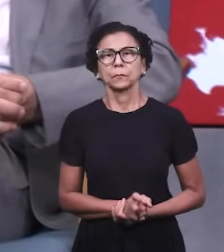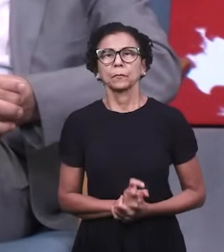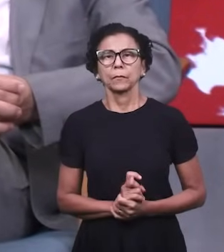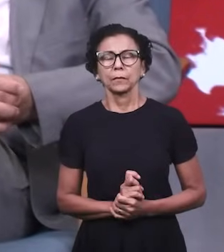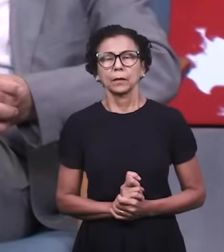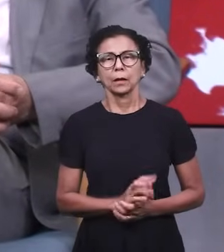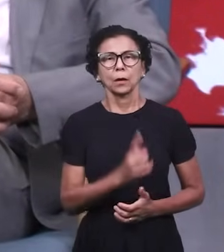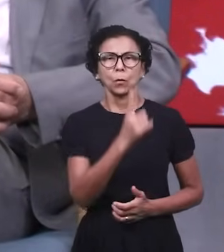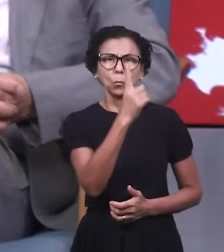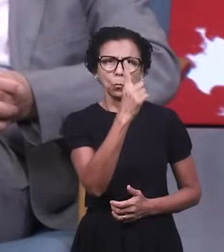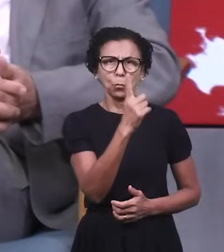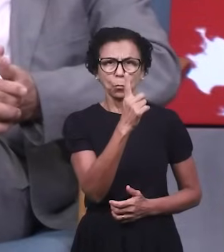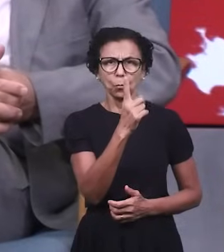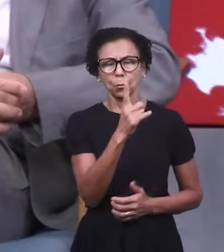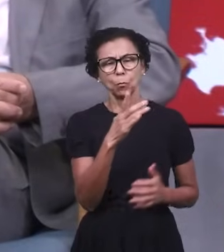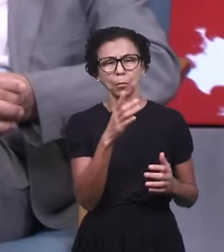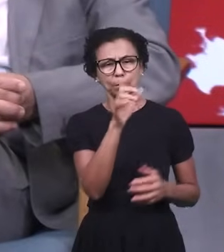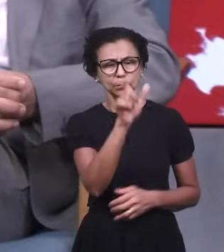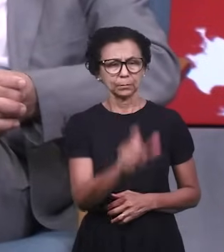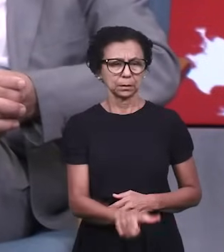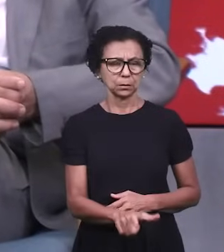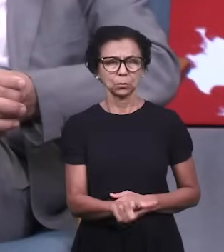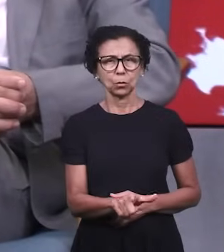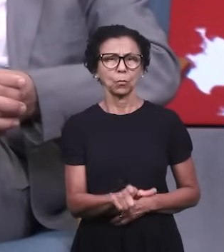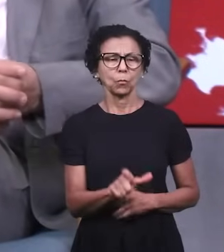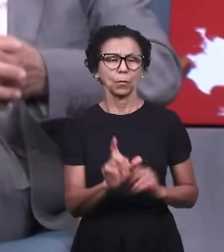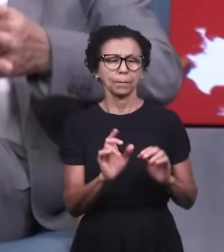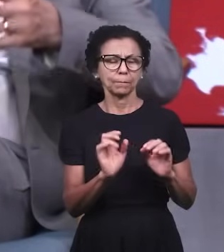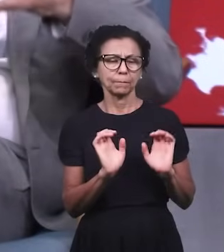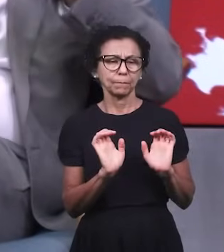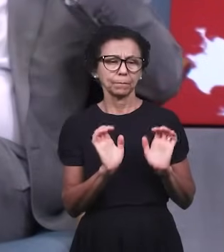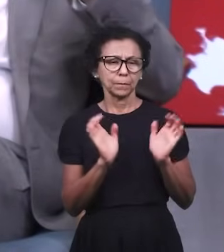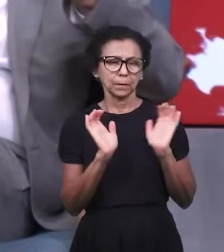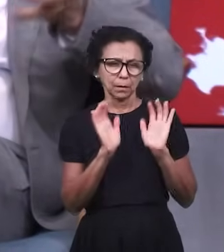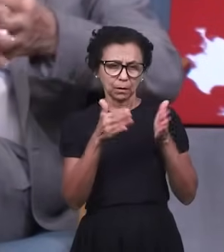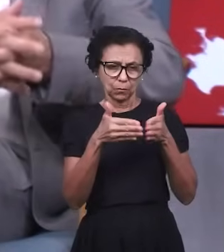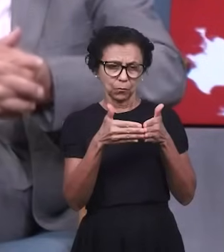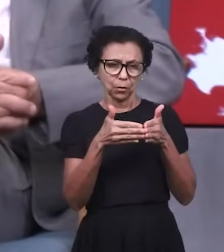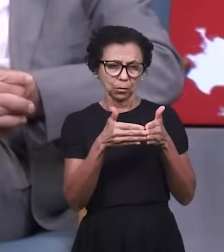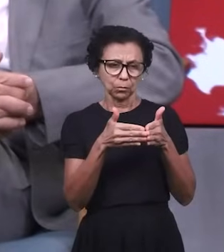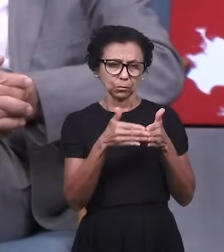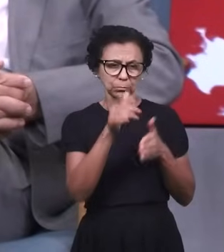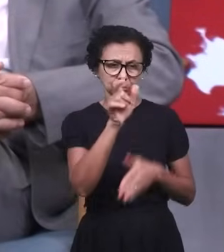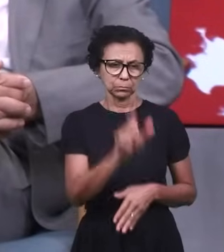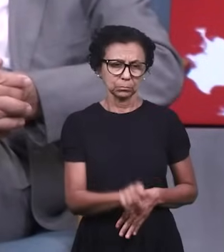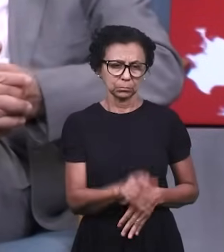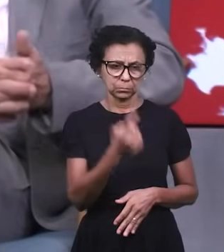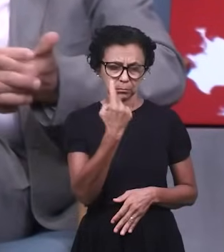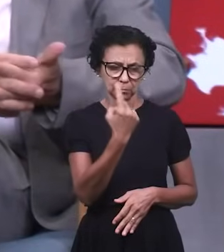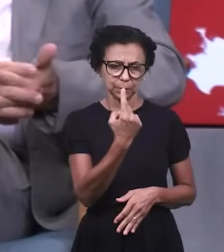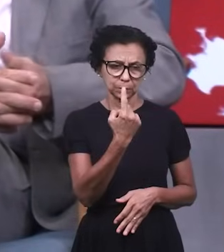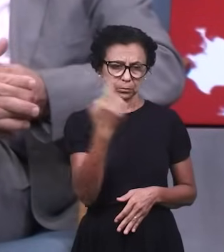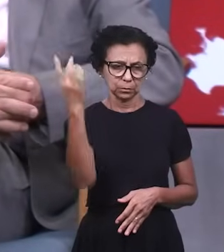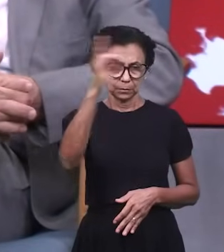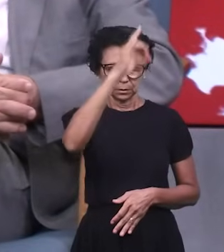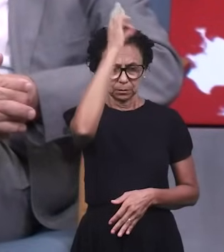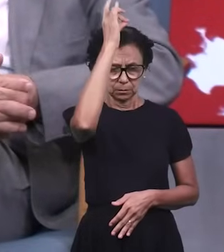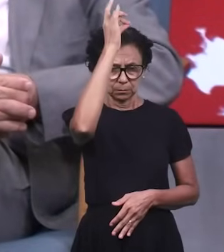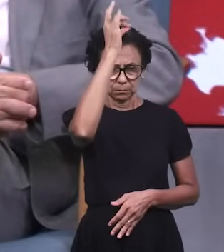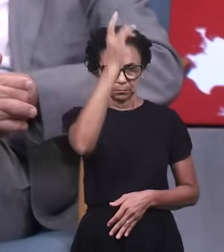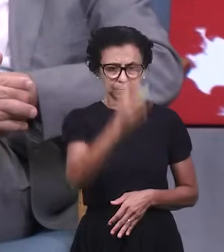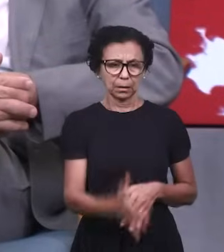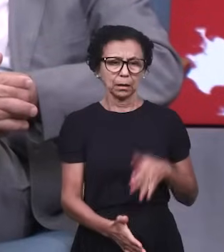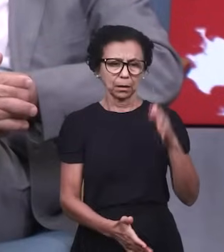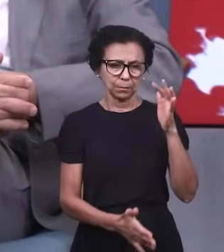focal. Hoje não, hoje o Espírito Santo foi derramado sobre toda a igreja, né? A profecia